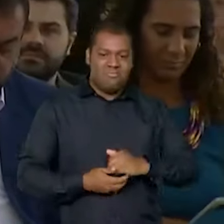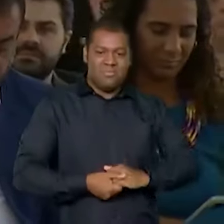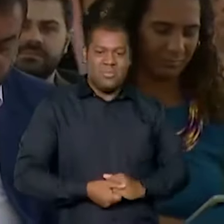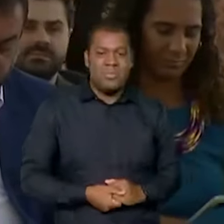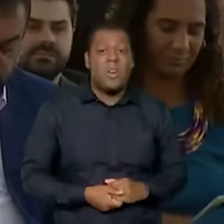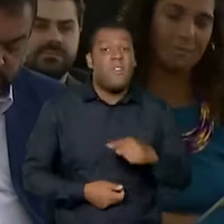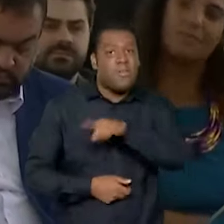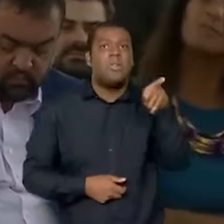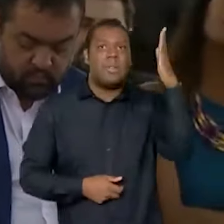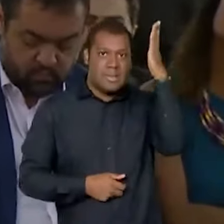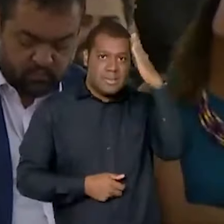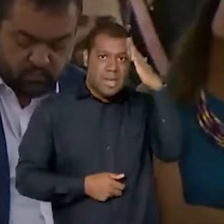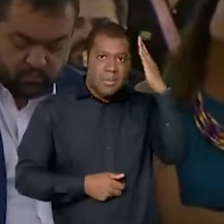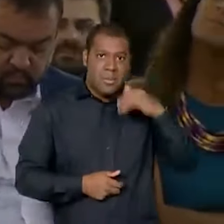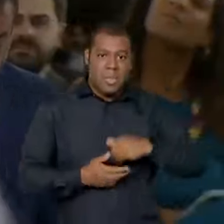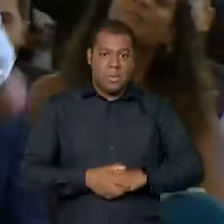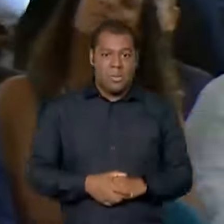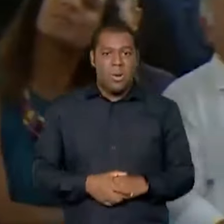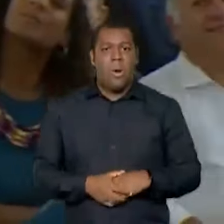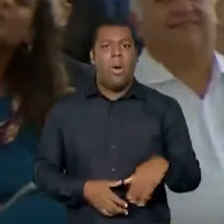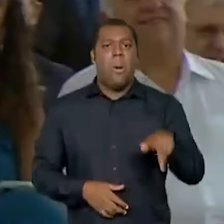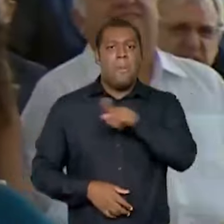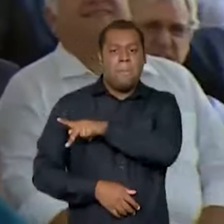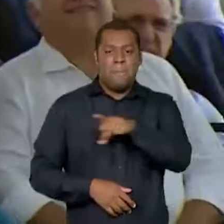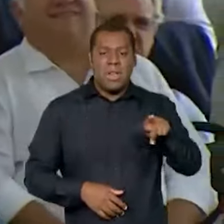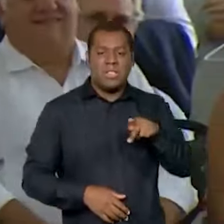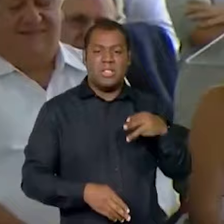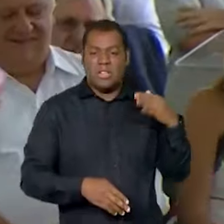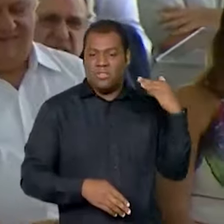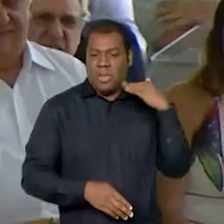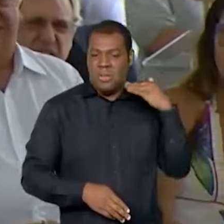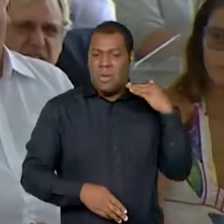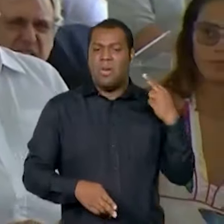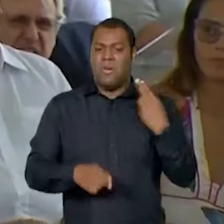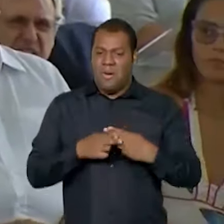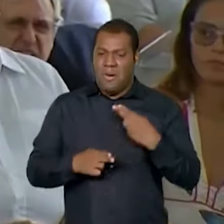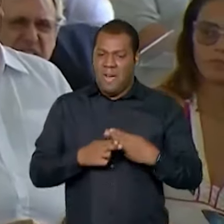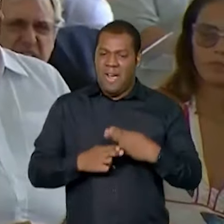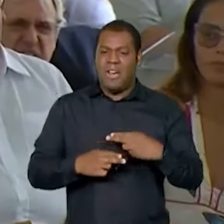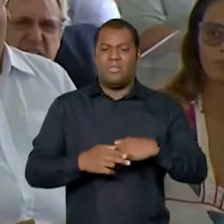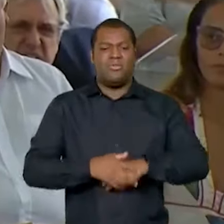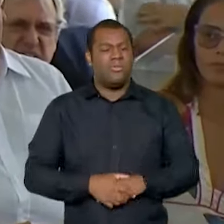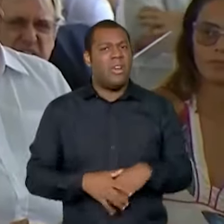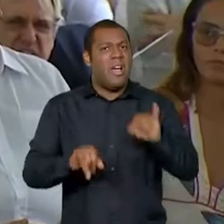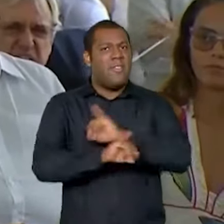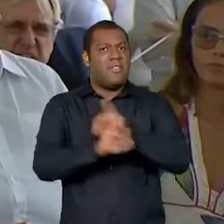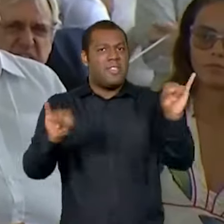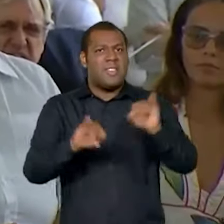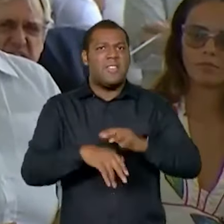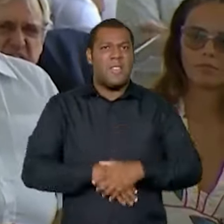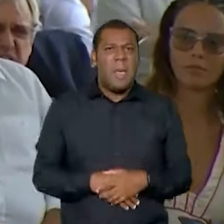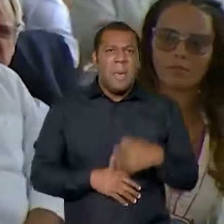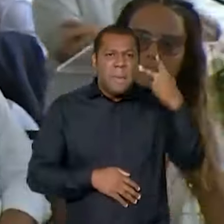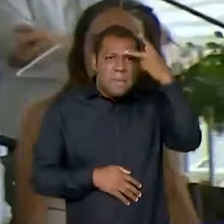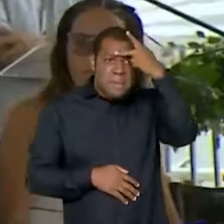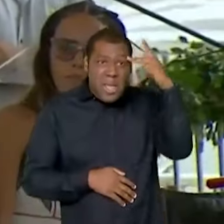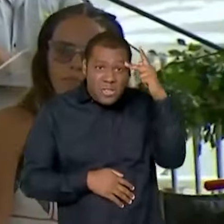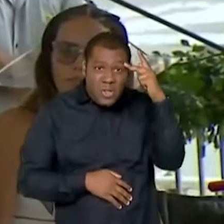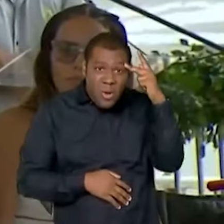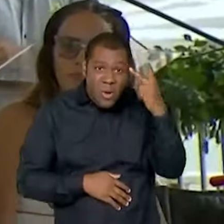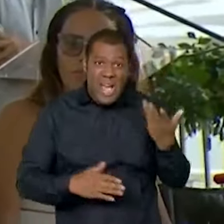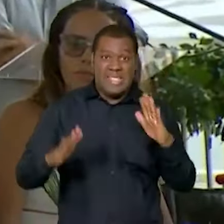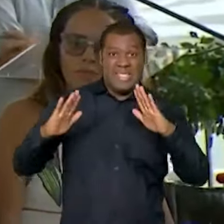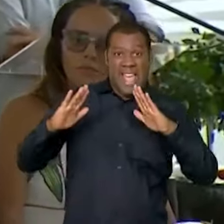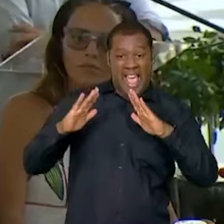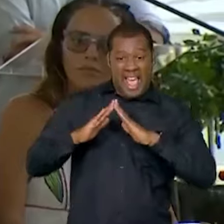E vocês sabem, o presidente da Caixa poderia ter falado aqui agora, quem está recebendo essas casas não vai